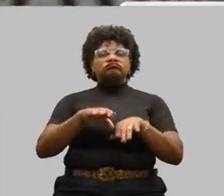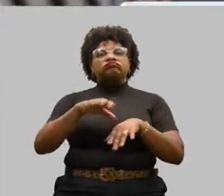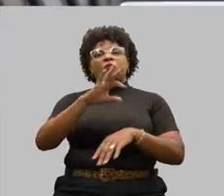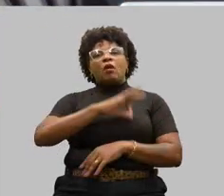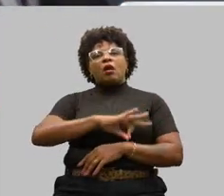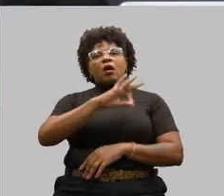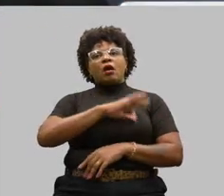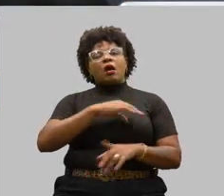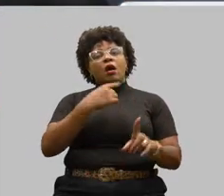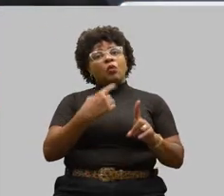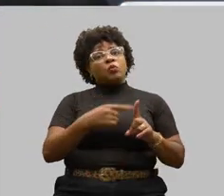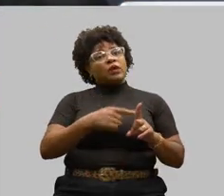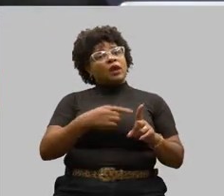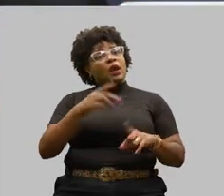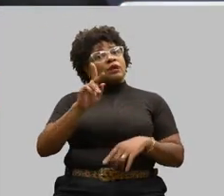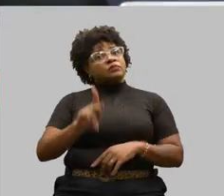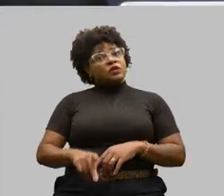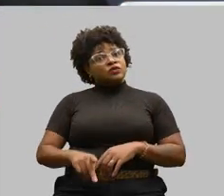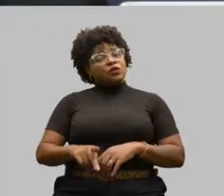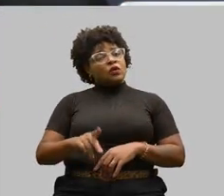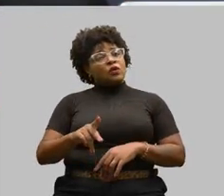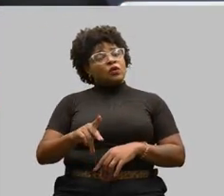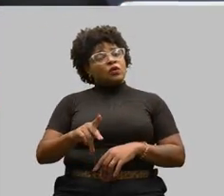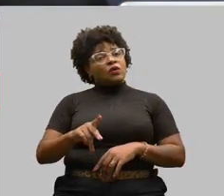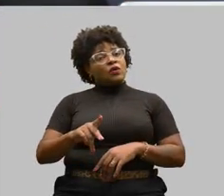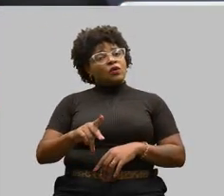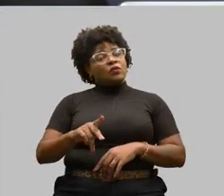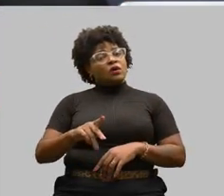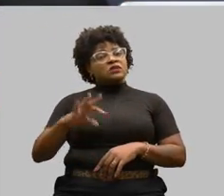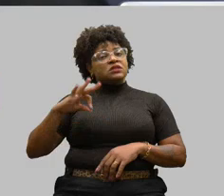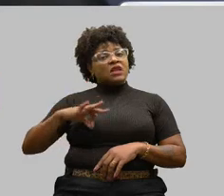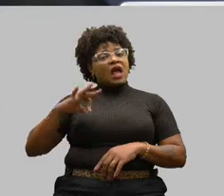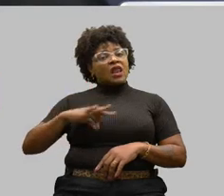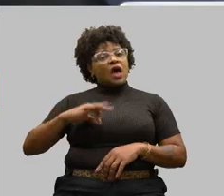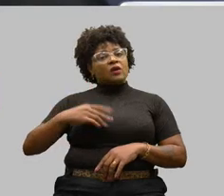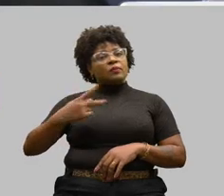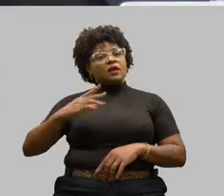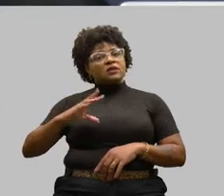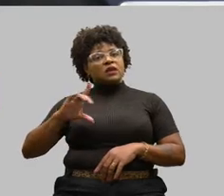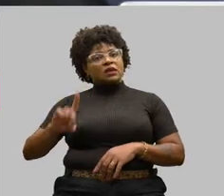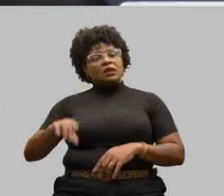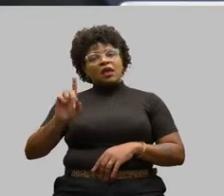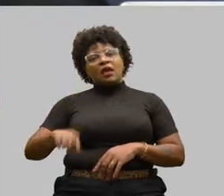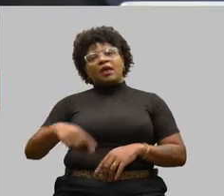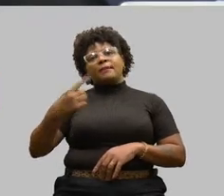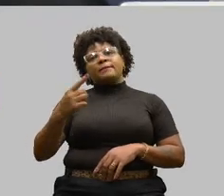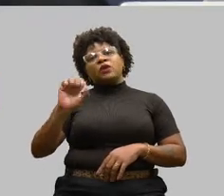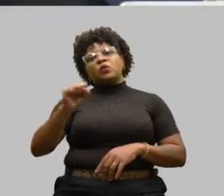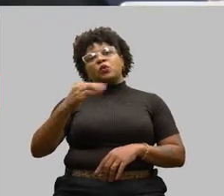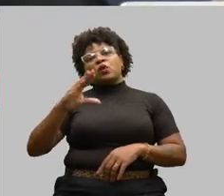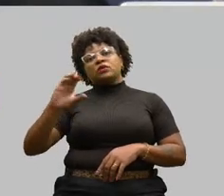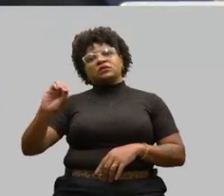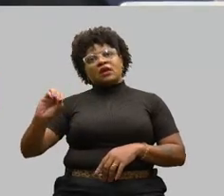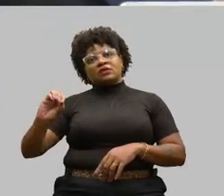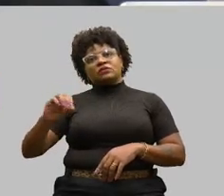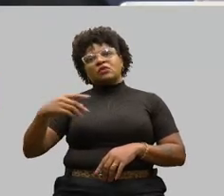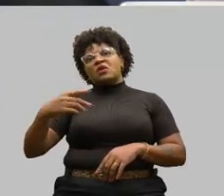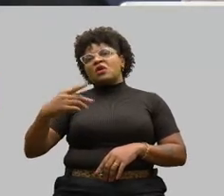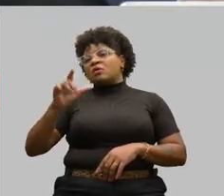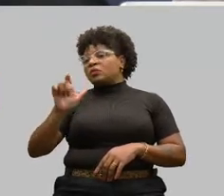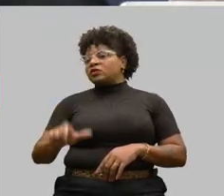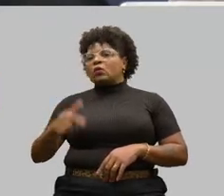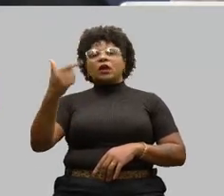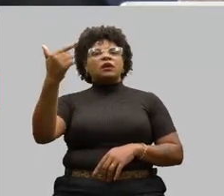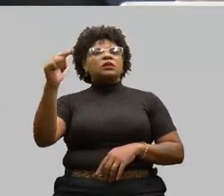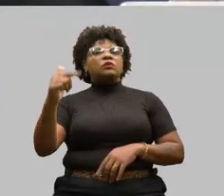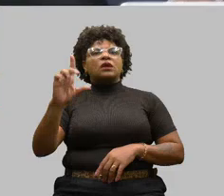salário de quem tem deficiência é 1800 e a média de quem não tem deficiência 2.700 Então realmente